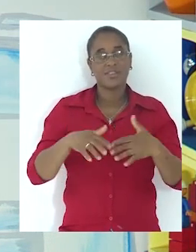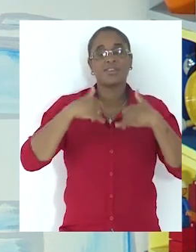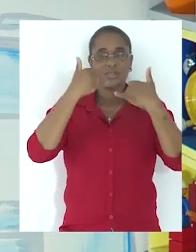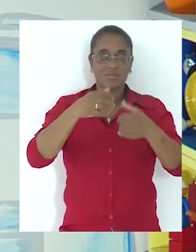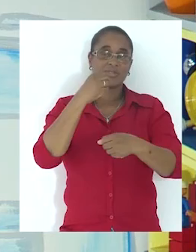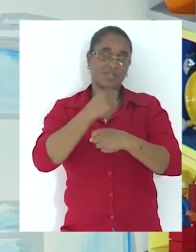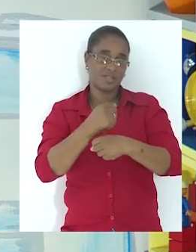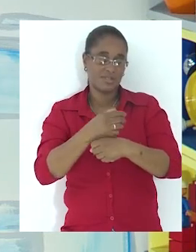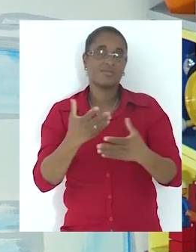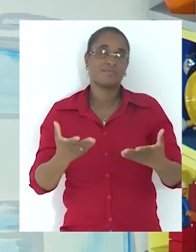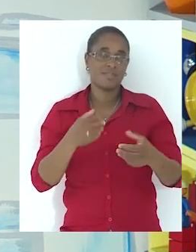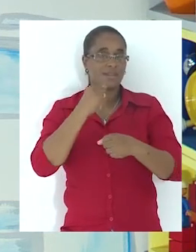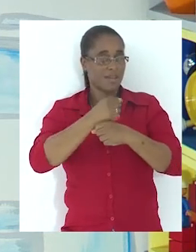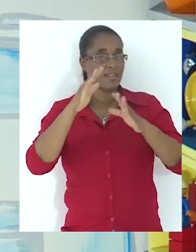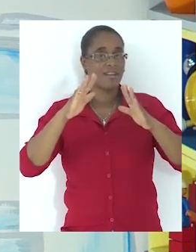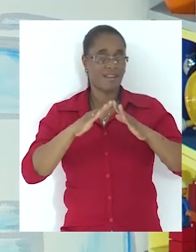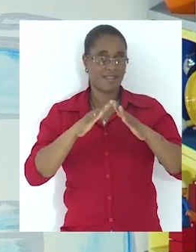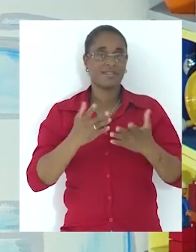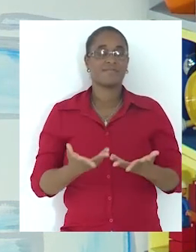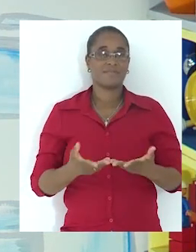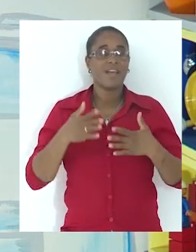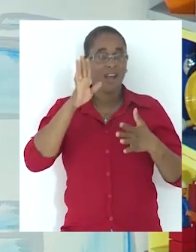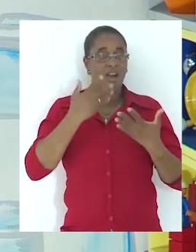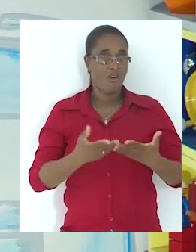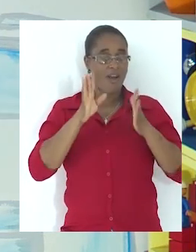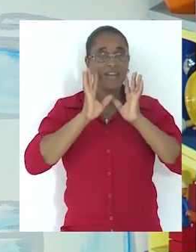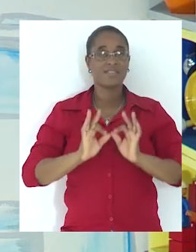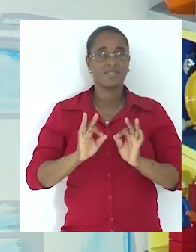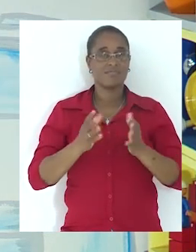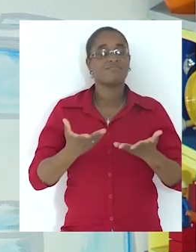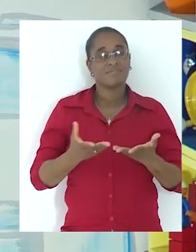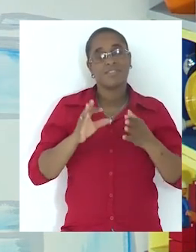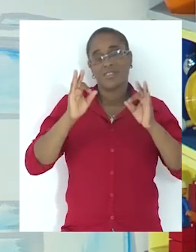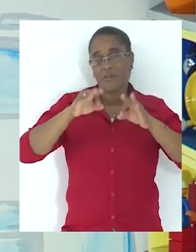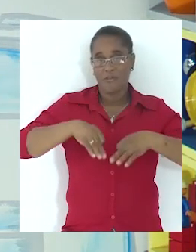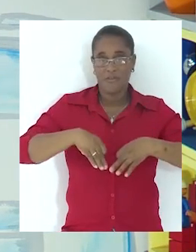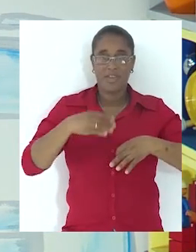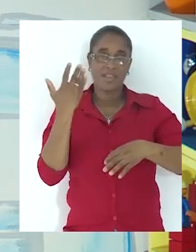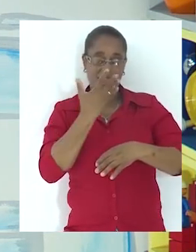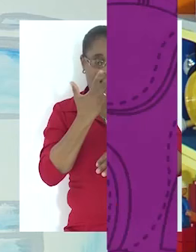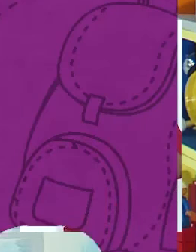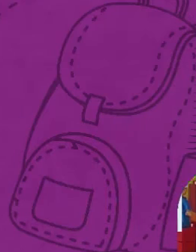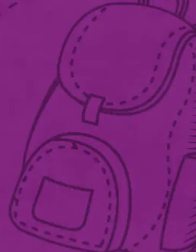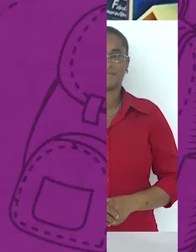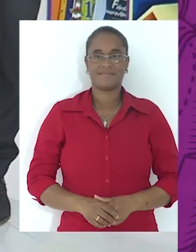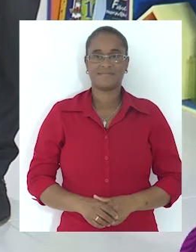dos exercícios, trabalho de casa. Agora sim, chegamos mesmo ao fim da nossa aula.